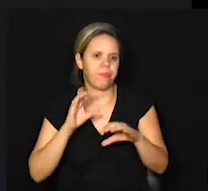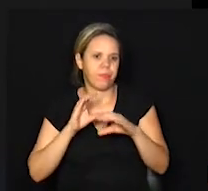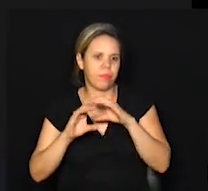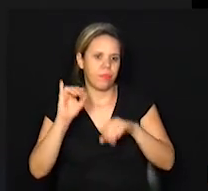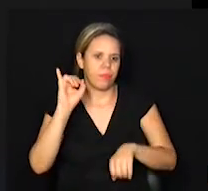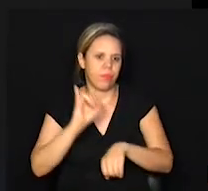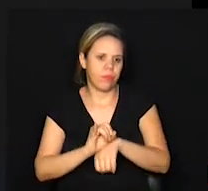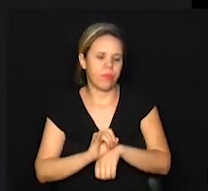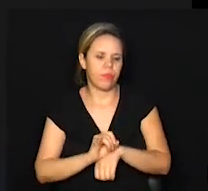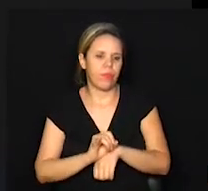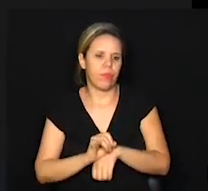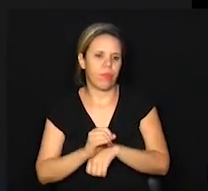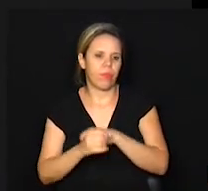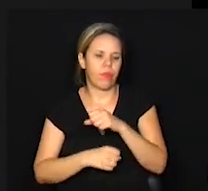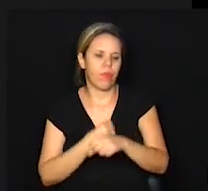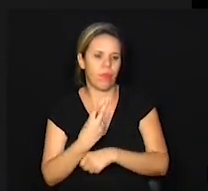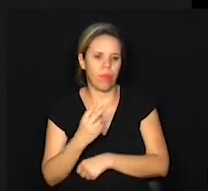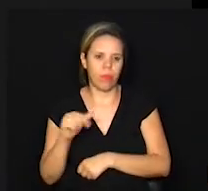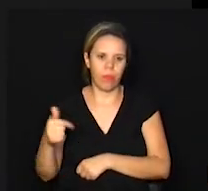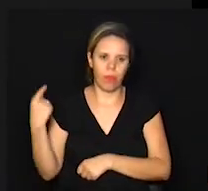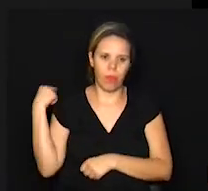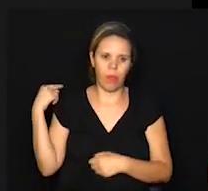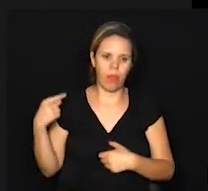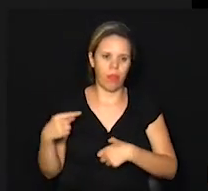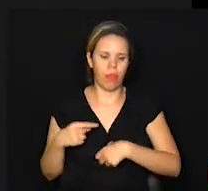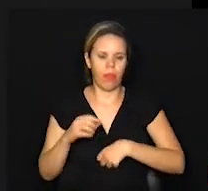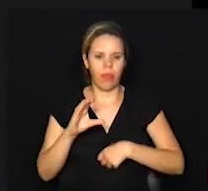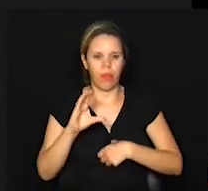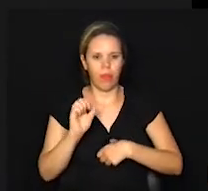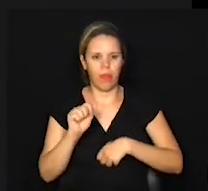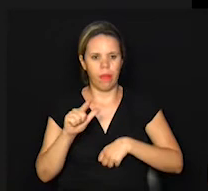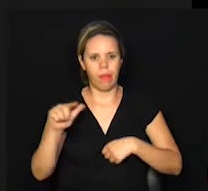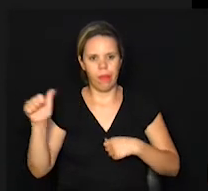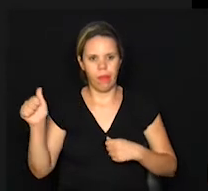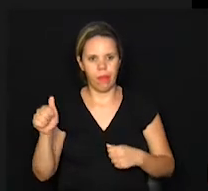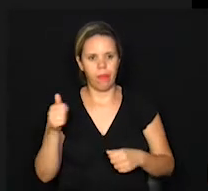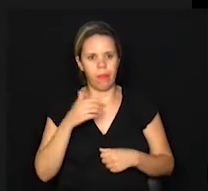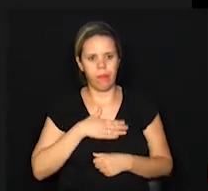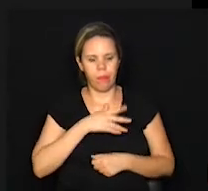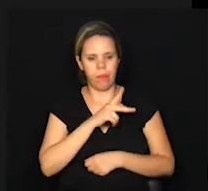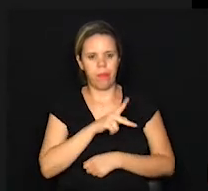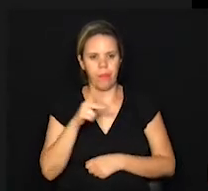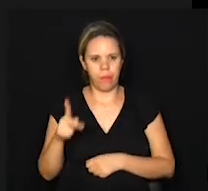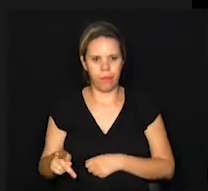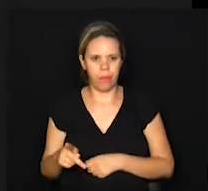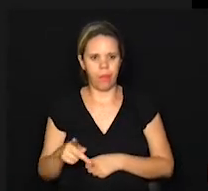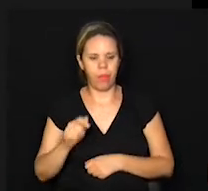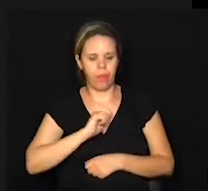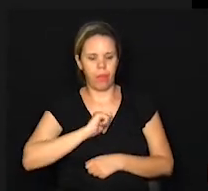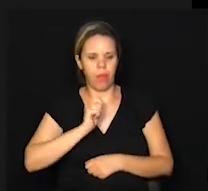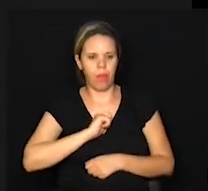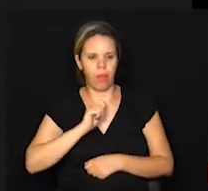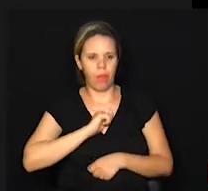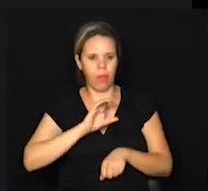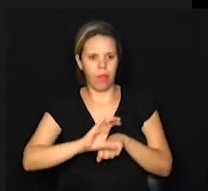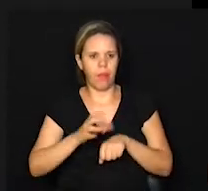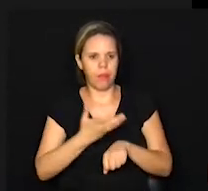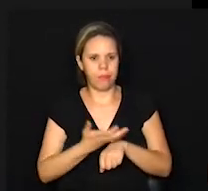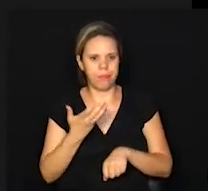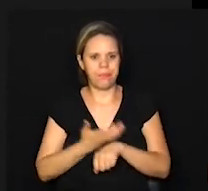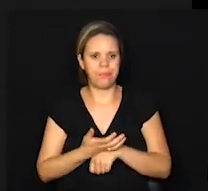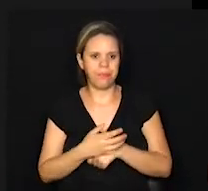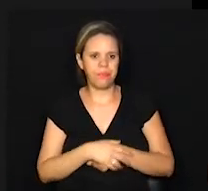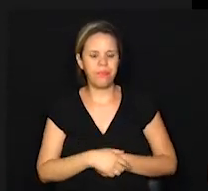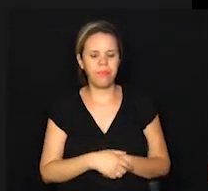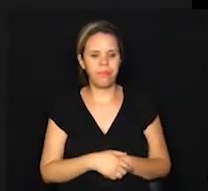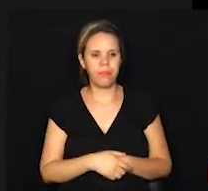no ano de 2017 e a Camila foi minha professora de Antropologia.